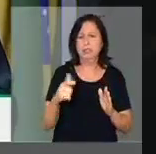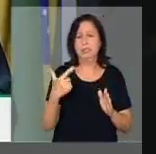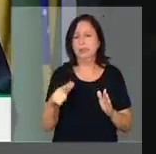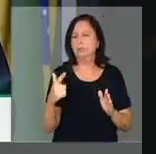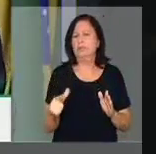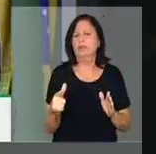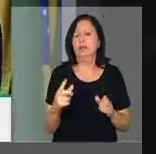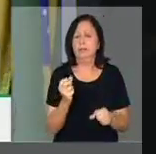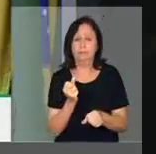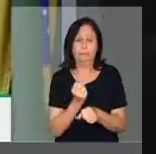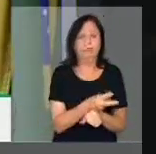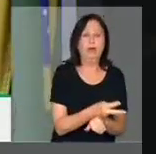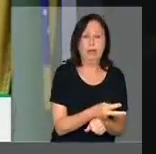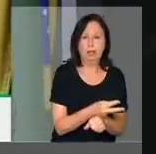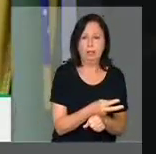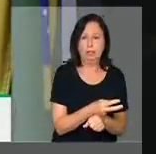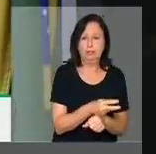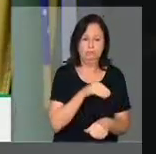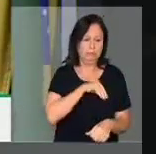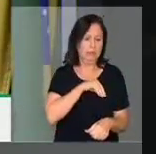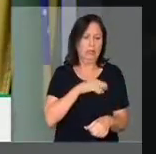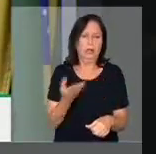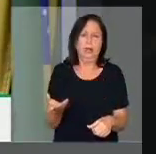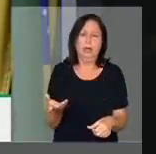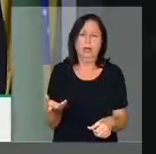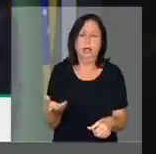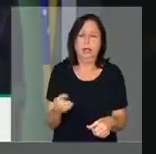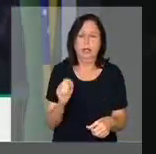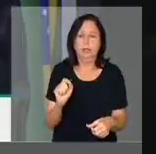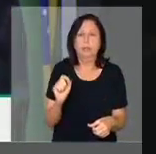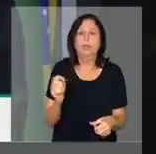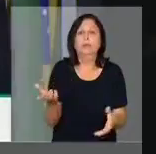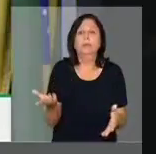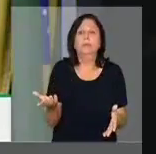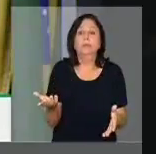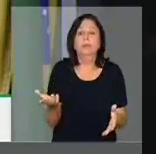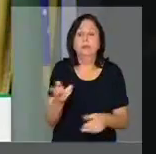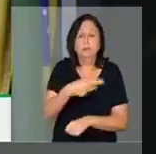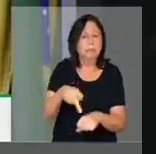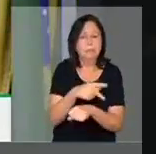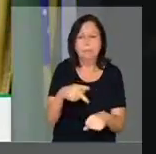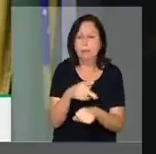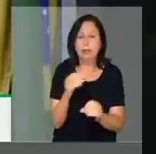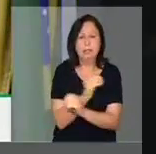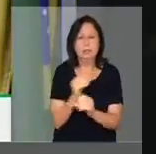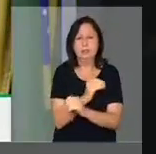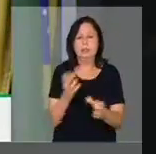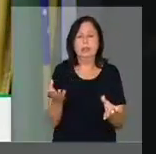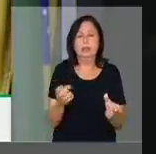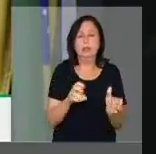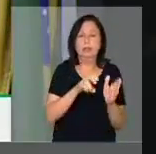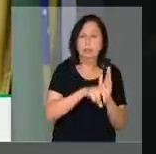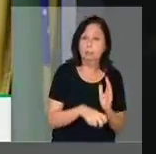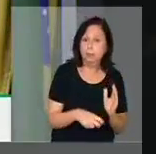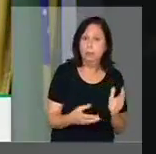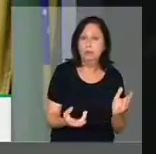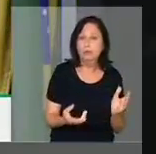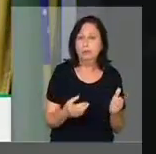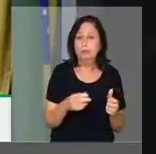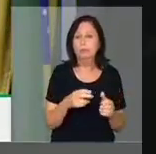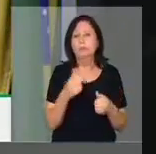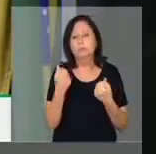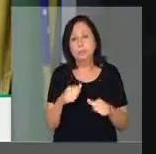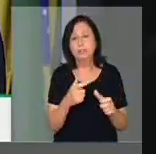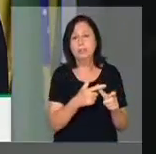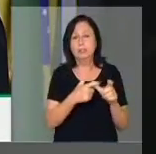tem emprego. Se o país não cresce, não tem mais salários. Se o país não cresce, não tem mais impostos. É só o país